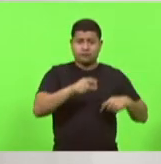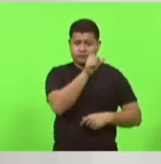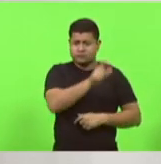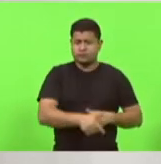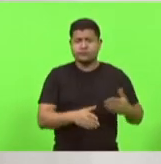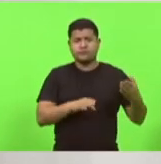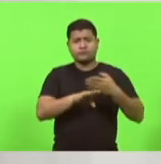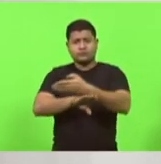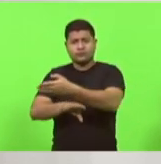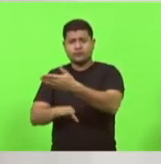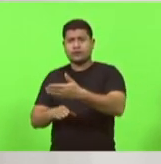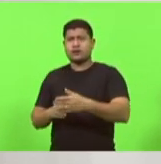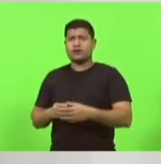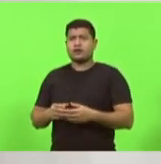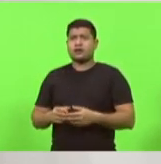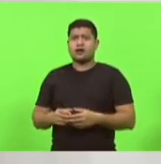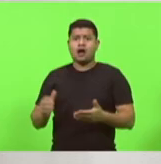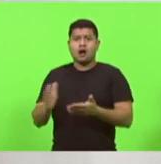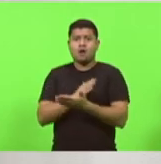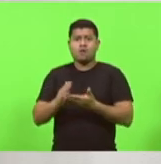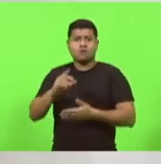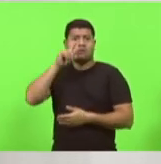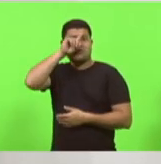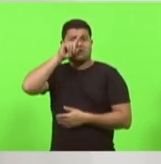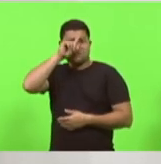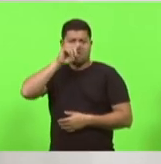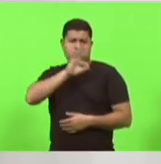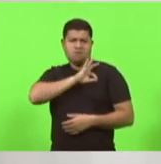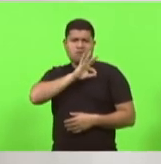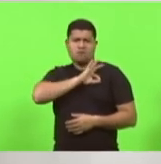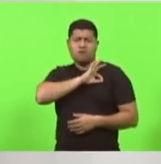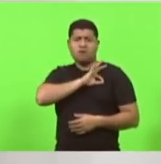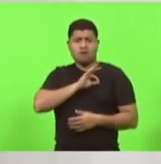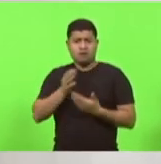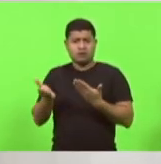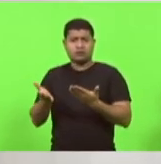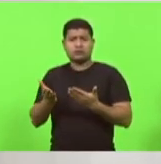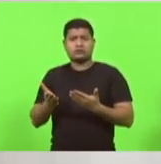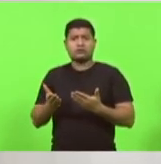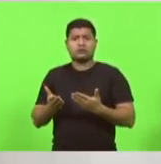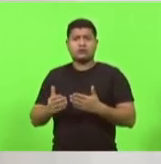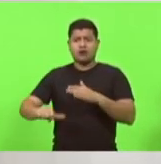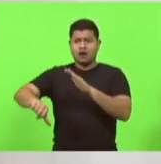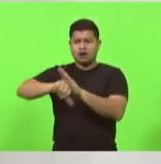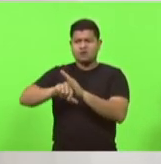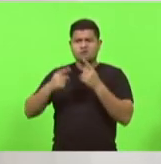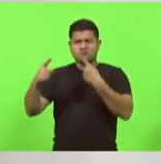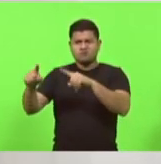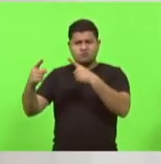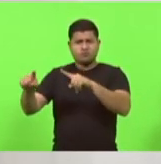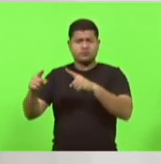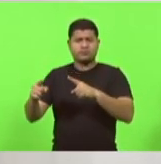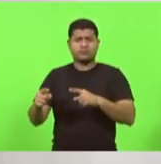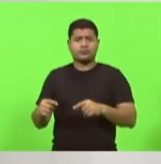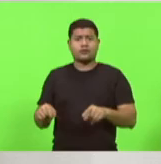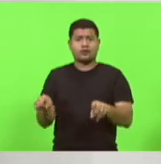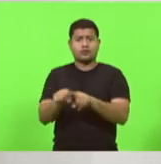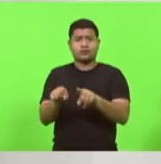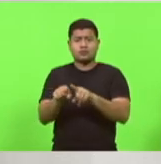vida, para enfrentar a criminalidade. Cumpre o seu compromisso,